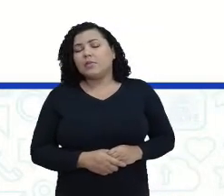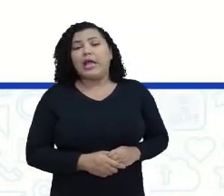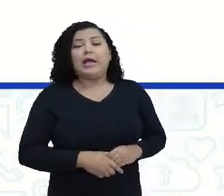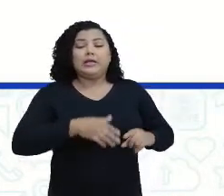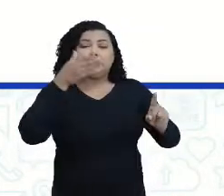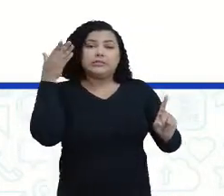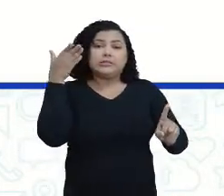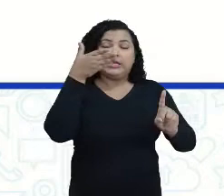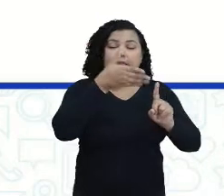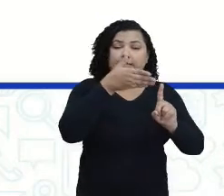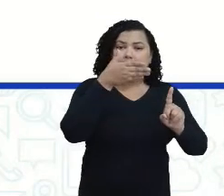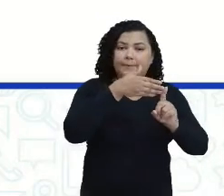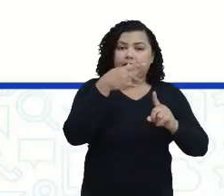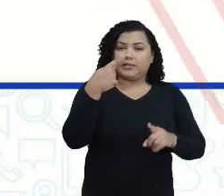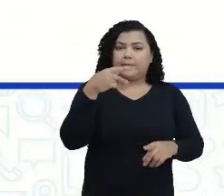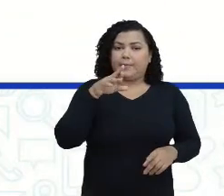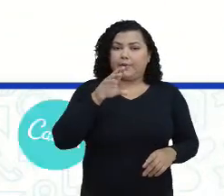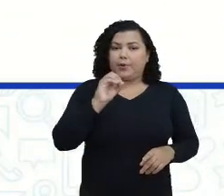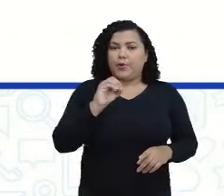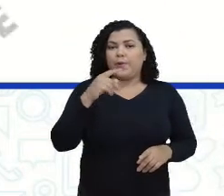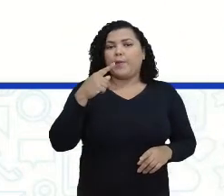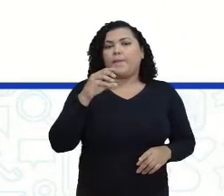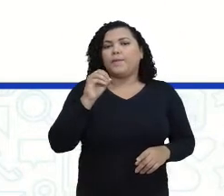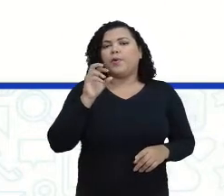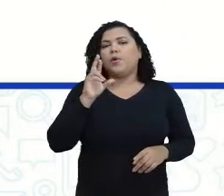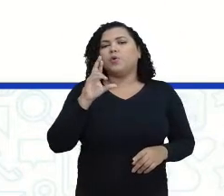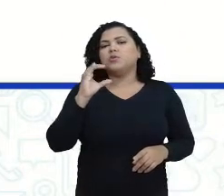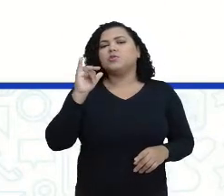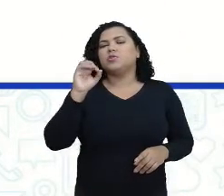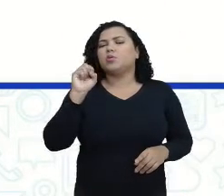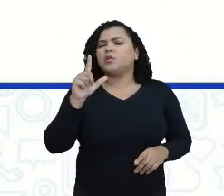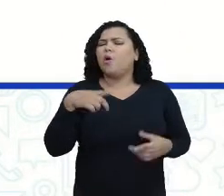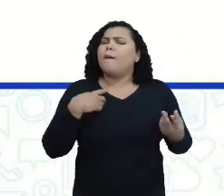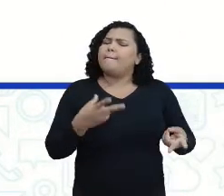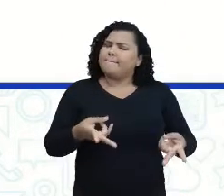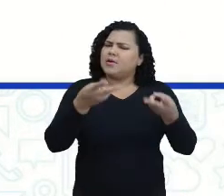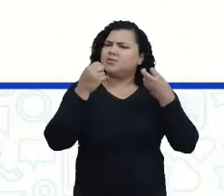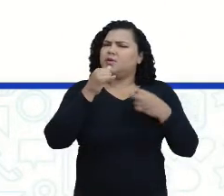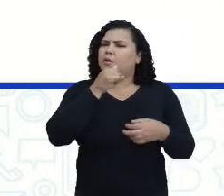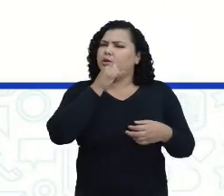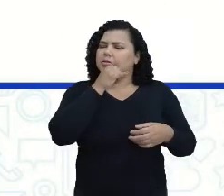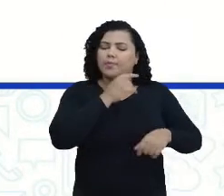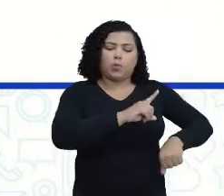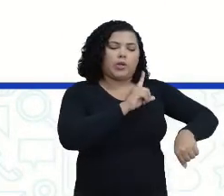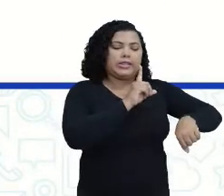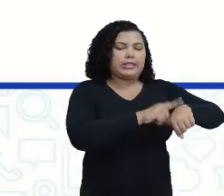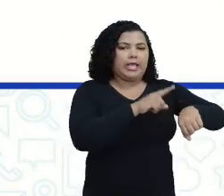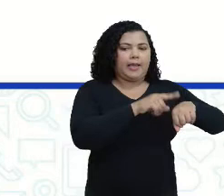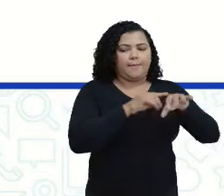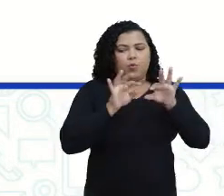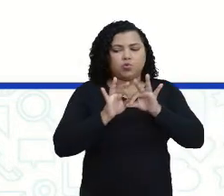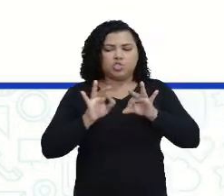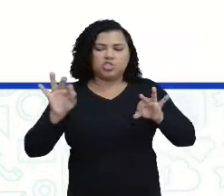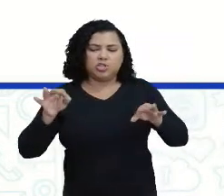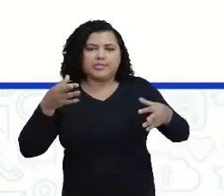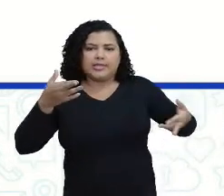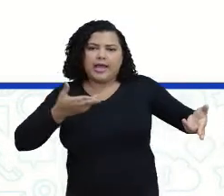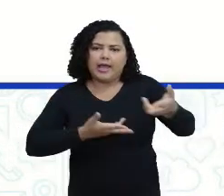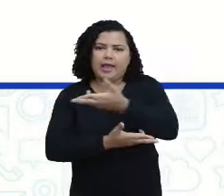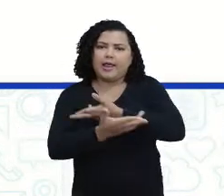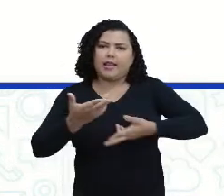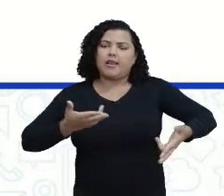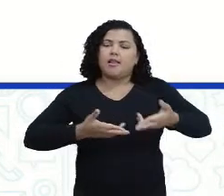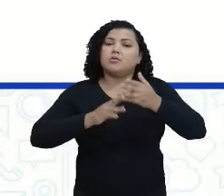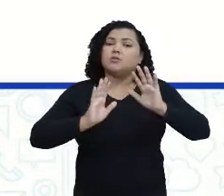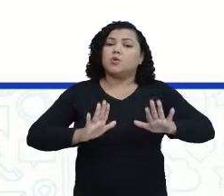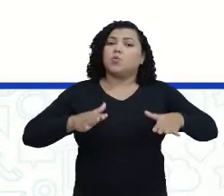o tempo. Vamos observar, por exemplo. Então perceba que a relação entre tempo e distância que eu vou analisar aqui,